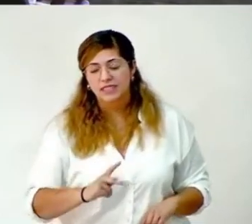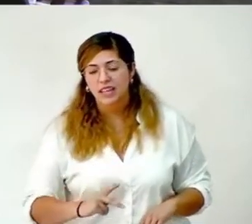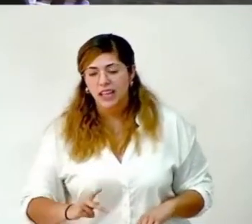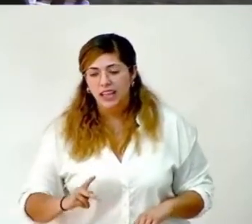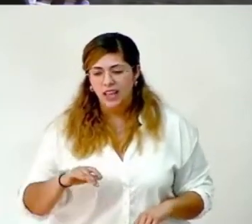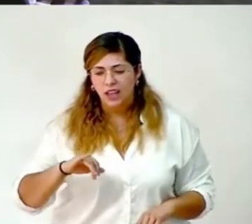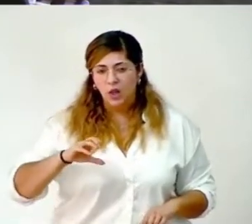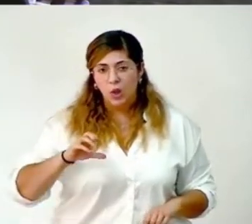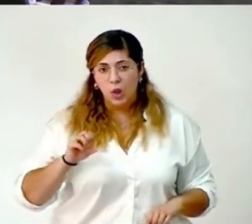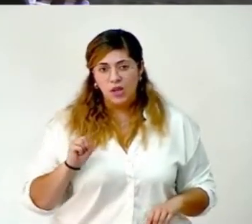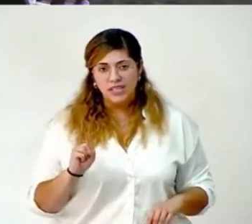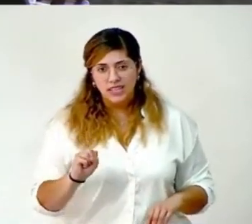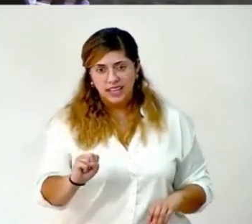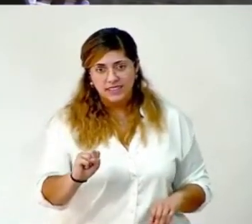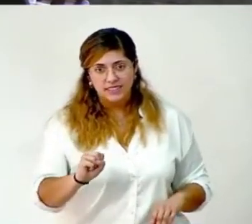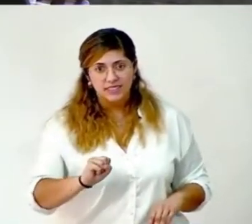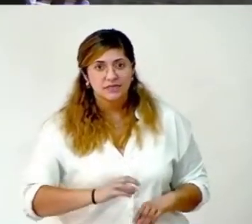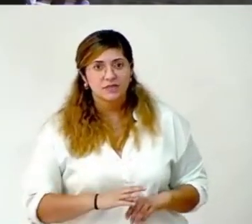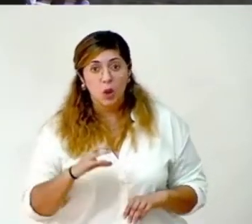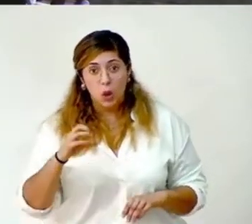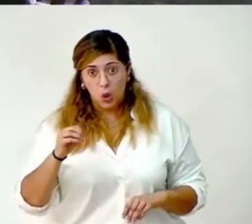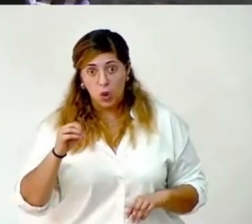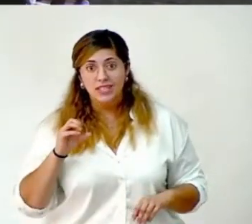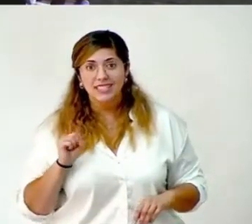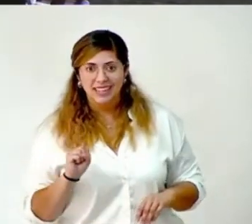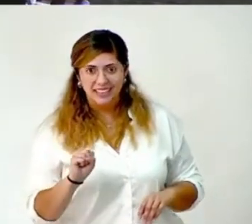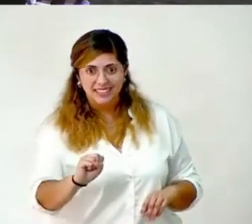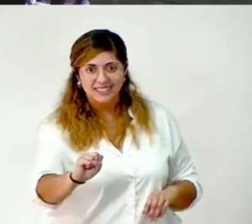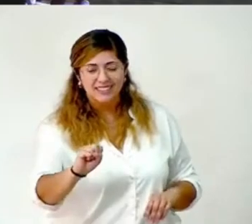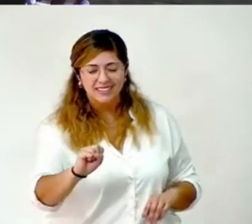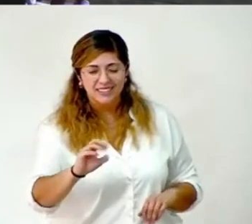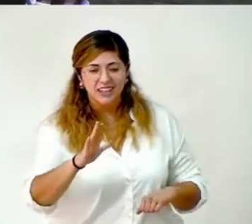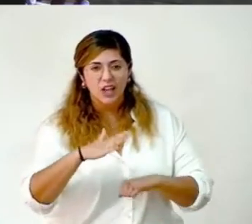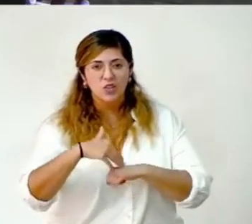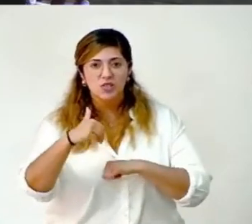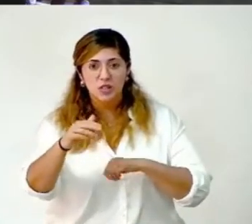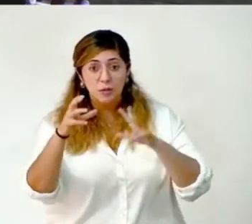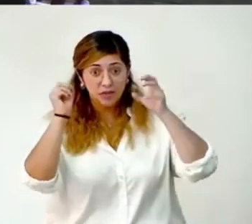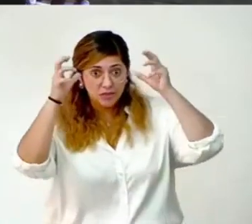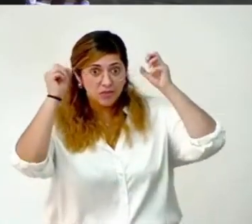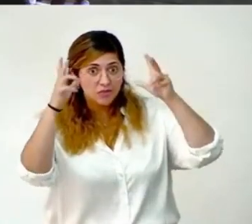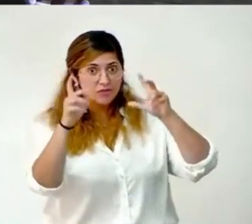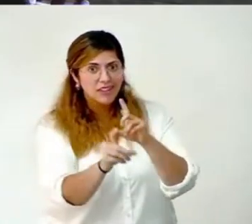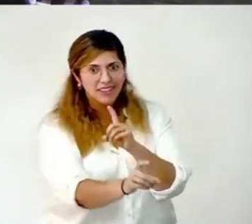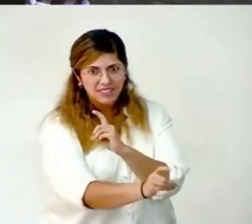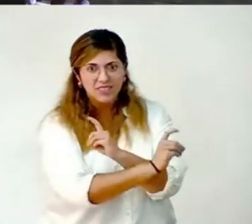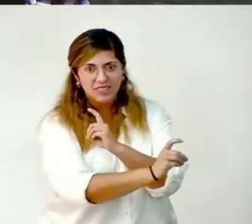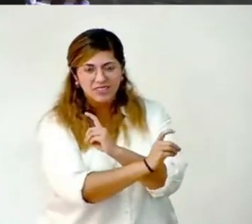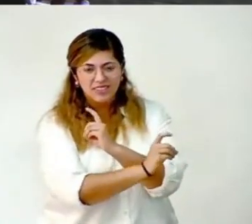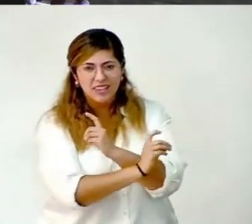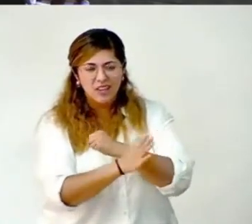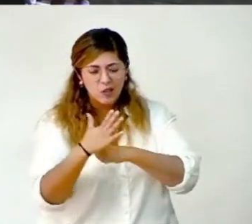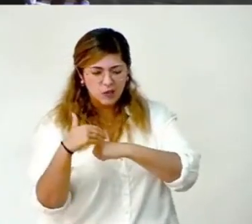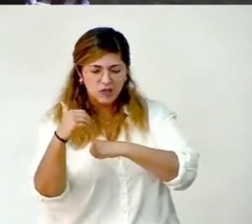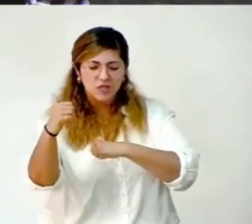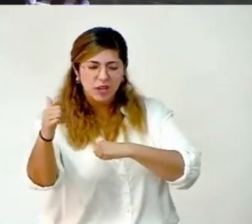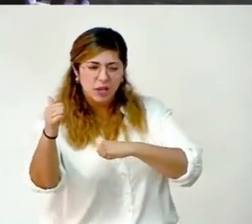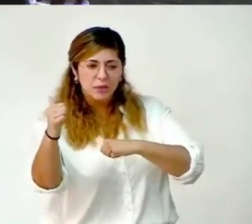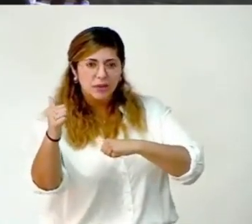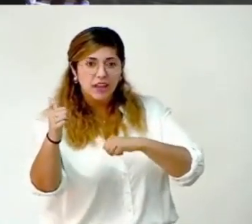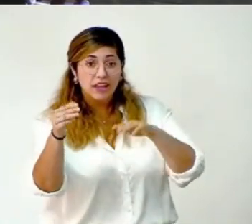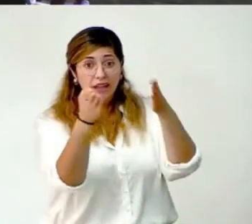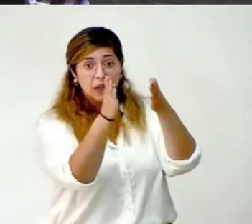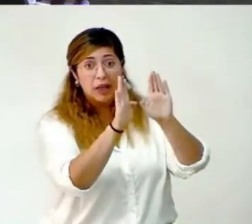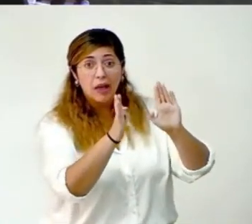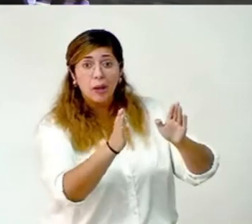meu filho. Quanto mais eu os chamava, tanto mais iam da minha presença. Sacrificavam a Baalins